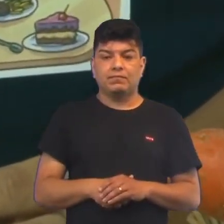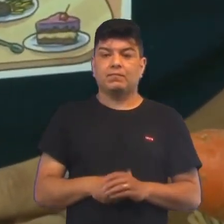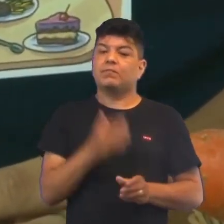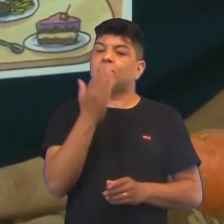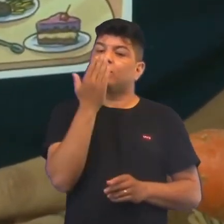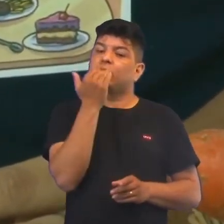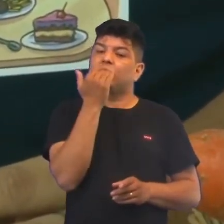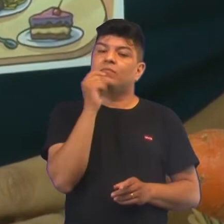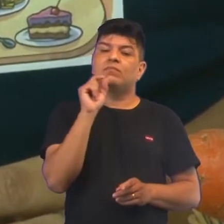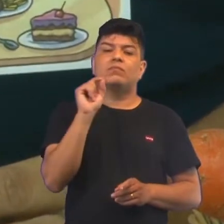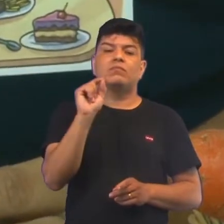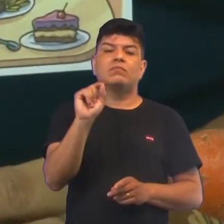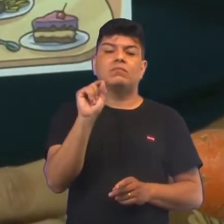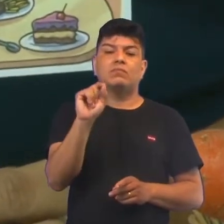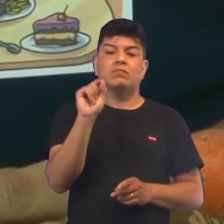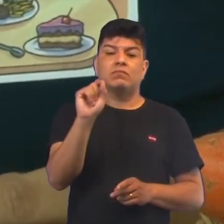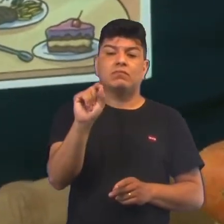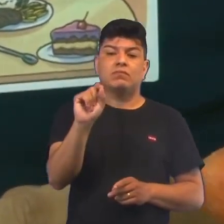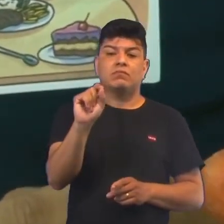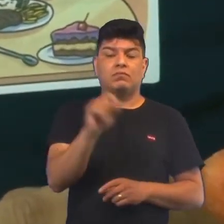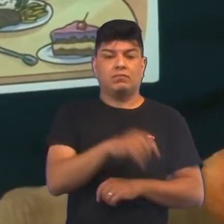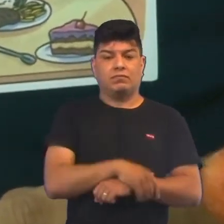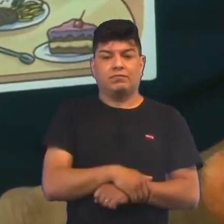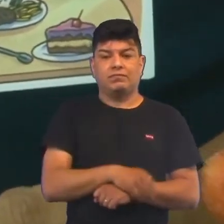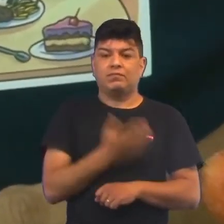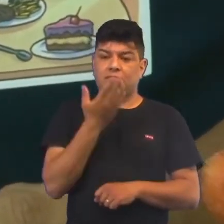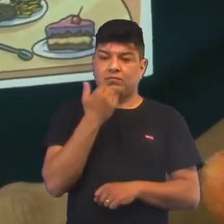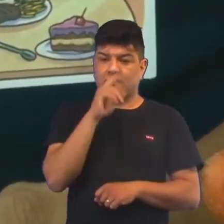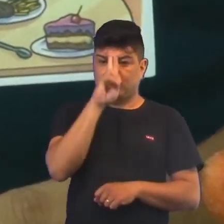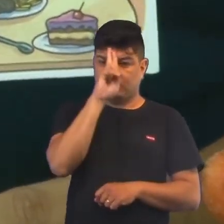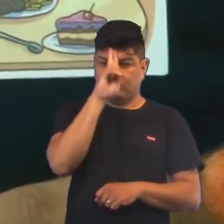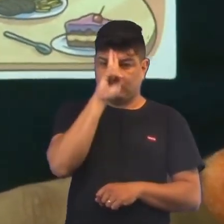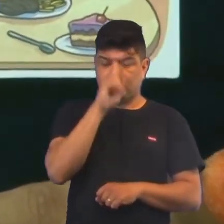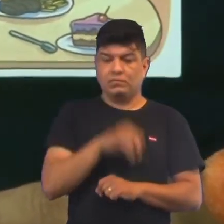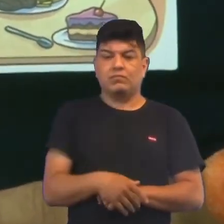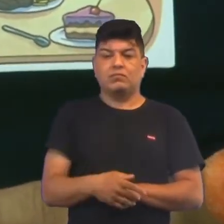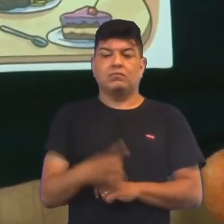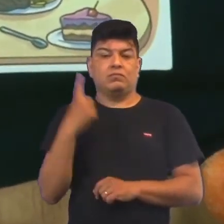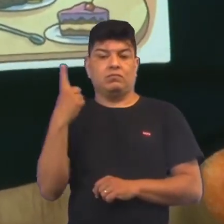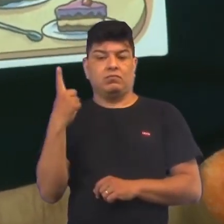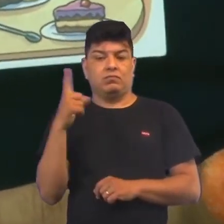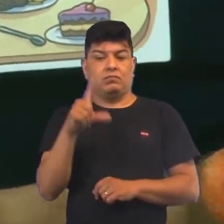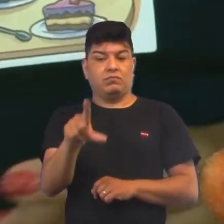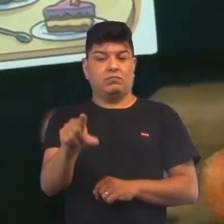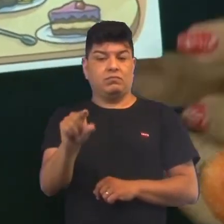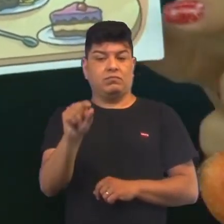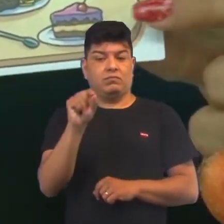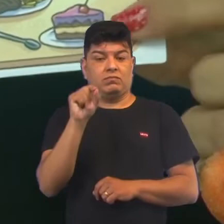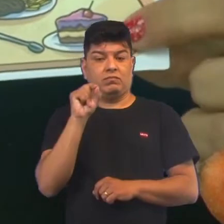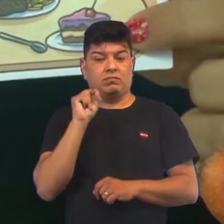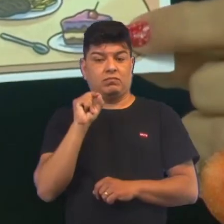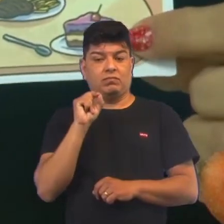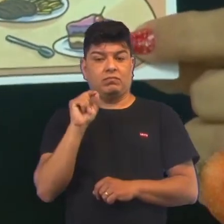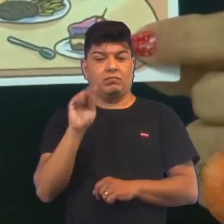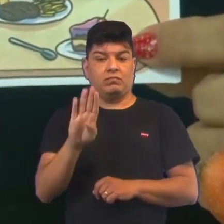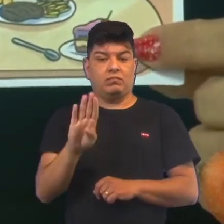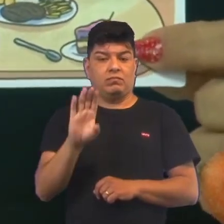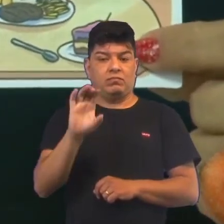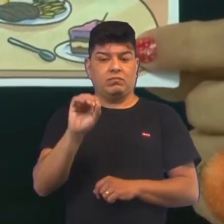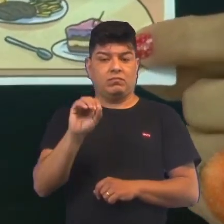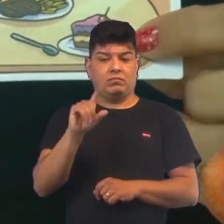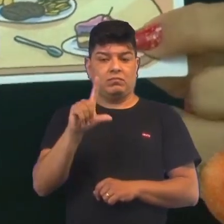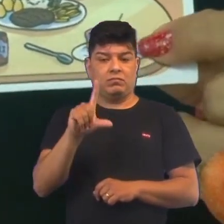está comendo o quê? As duas crianças estão almoçando. Uma escolheu bolo